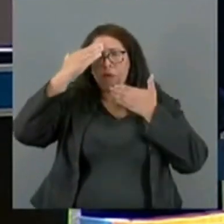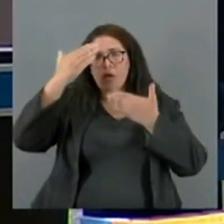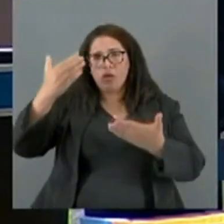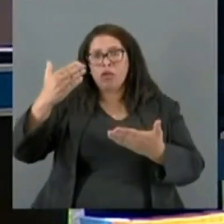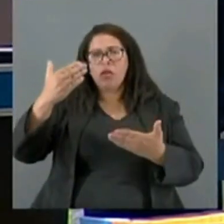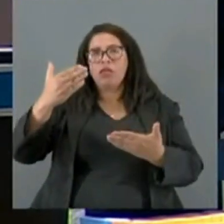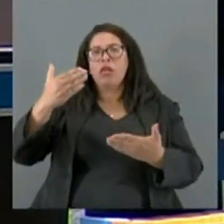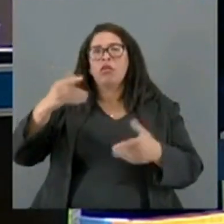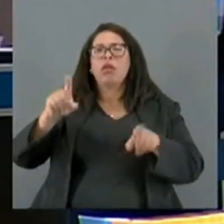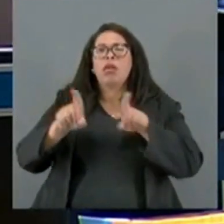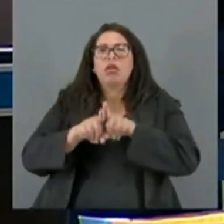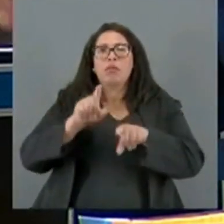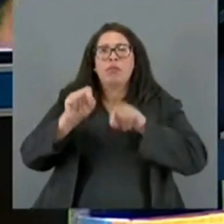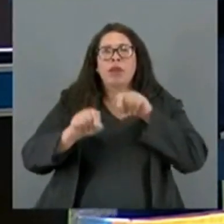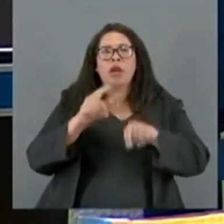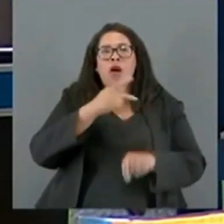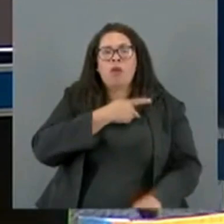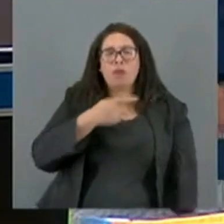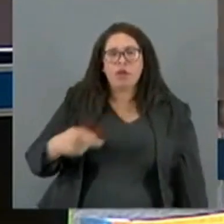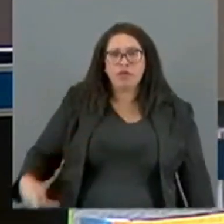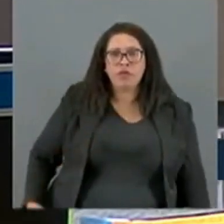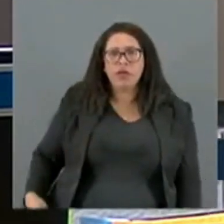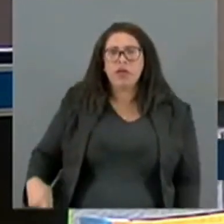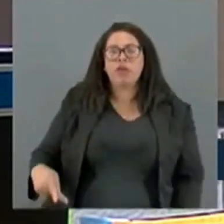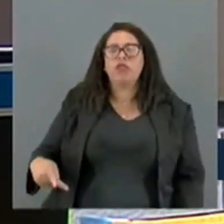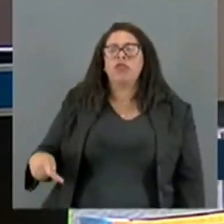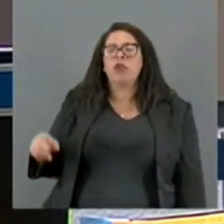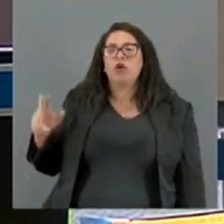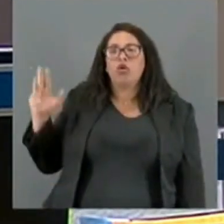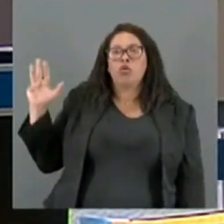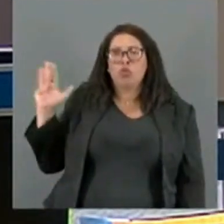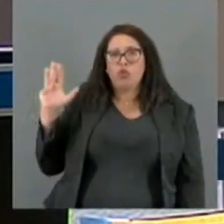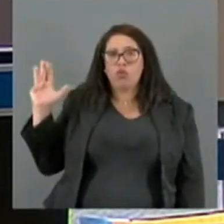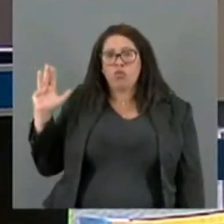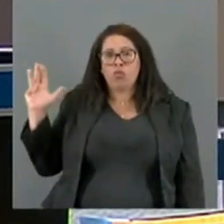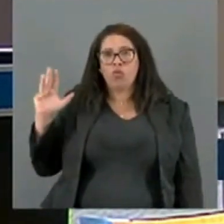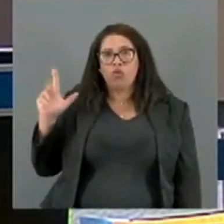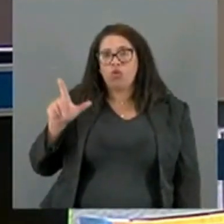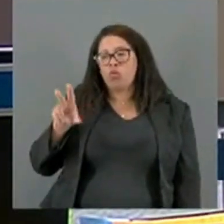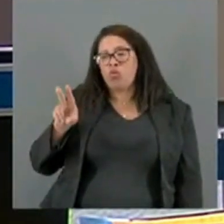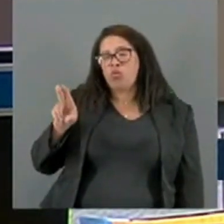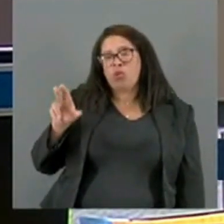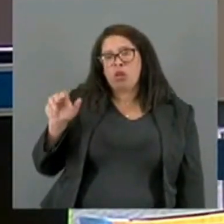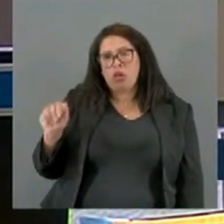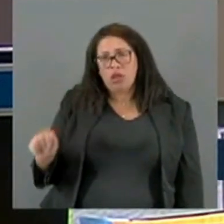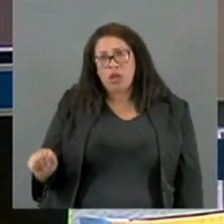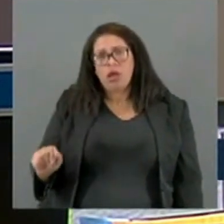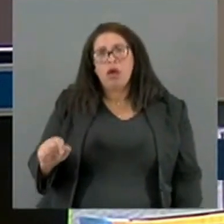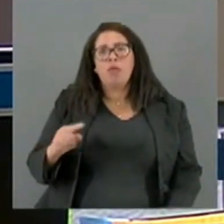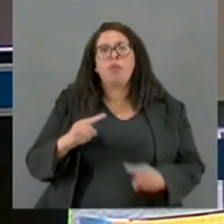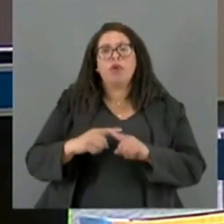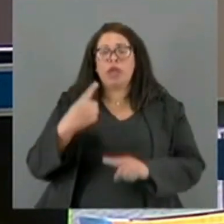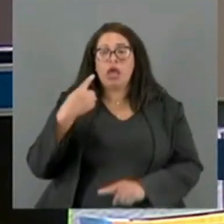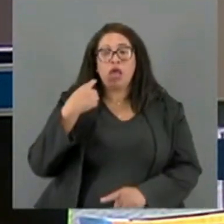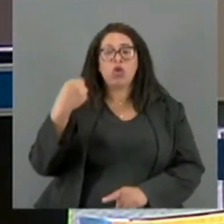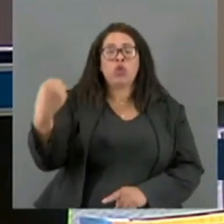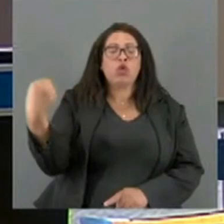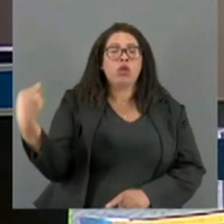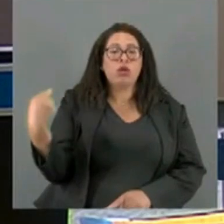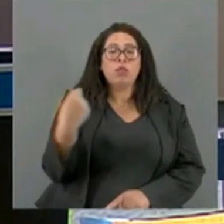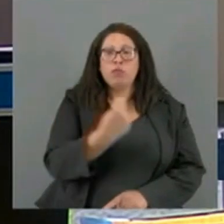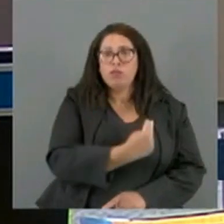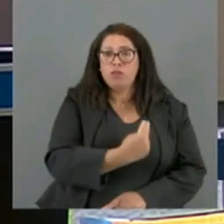Agradeço ainda ao Presidente da República, Luiz Inácio Lula da Silva, por me haver